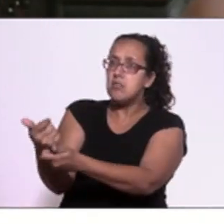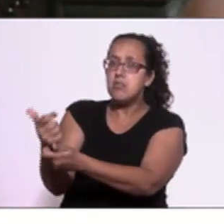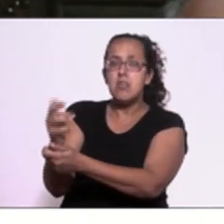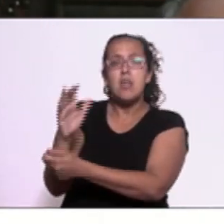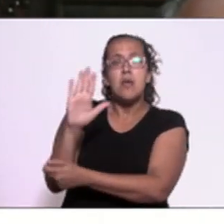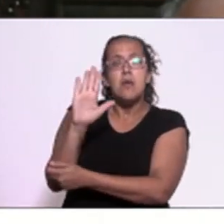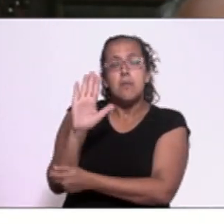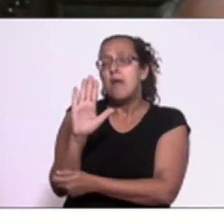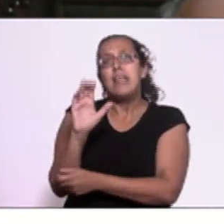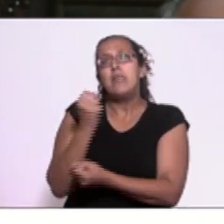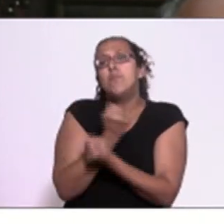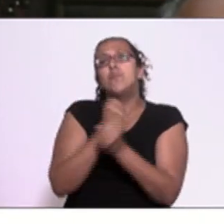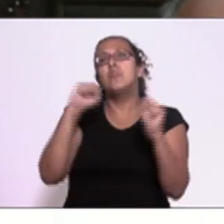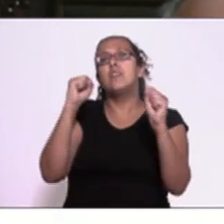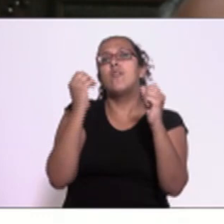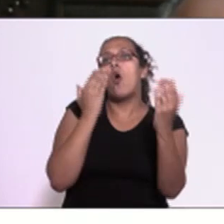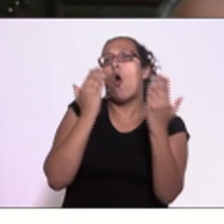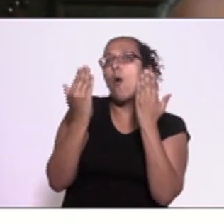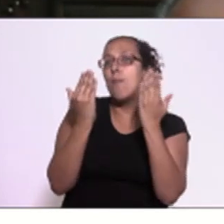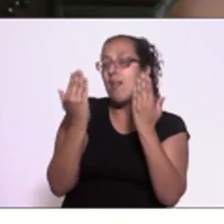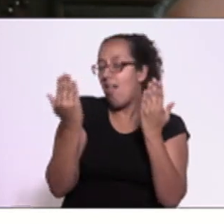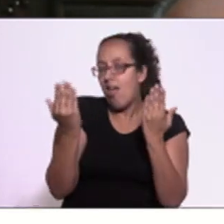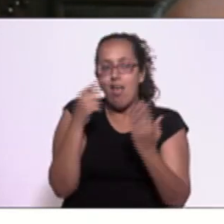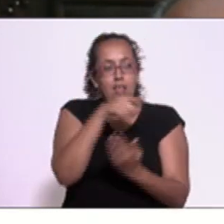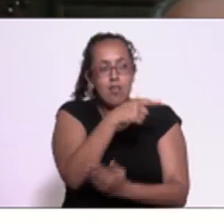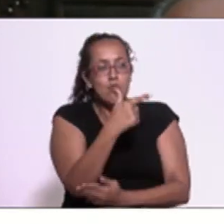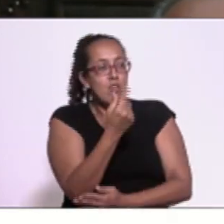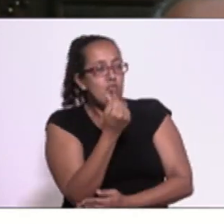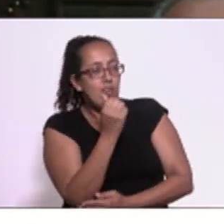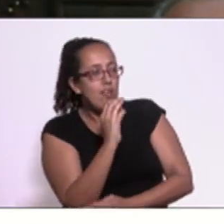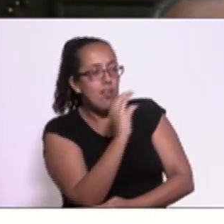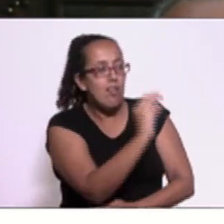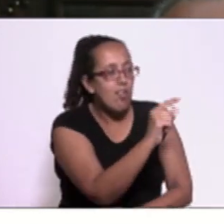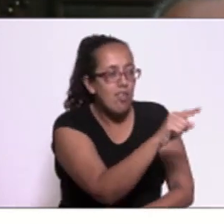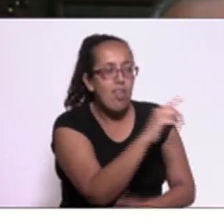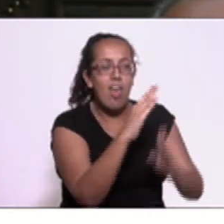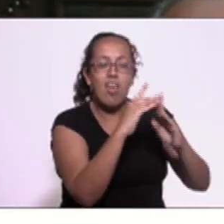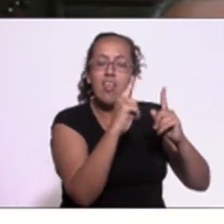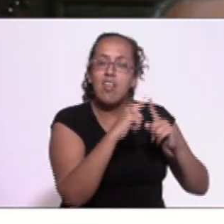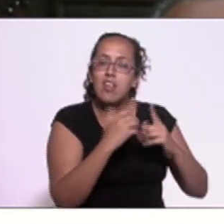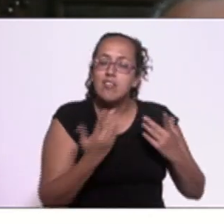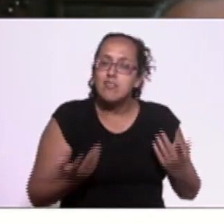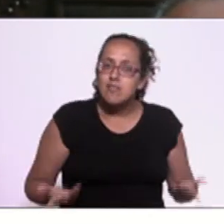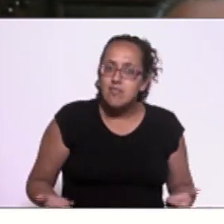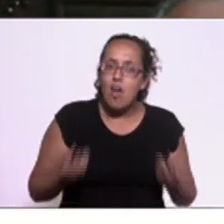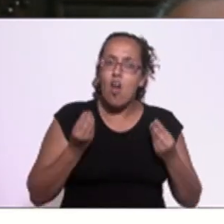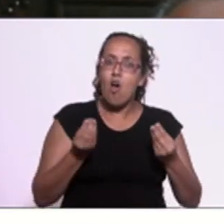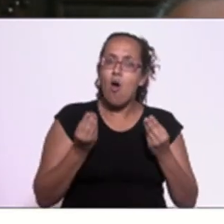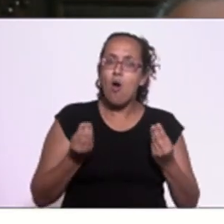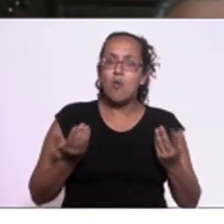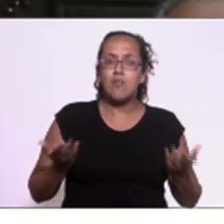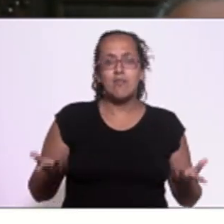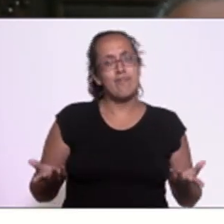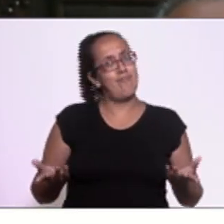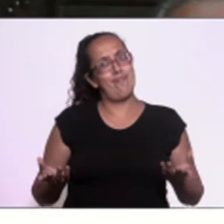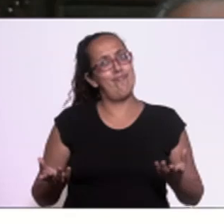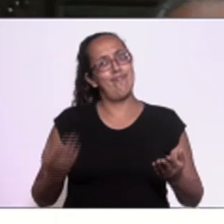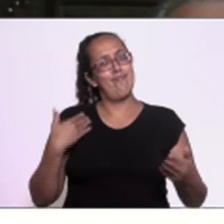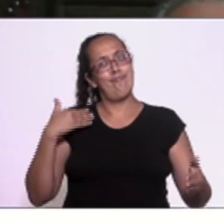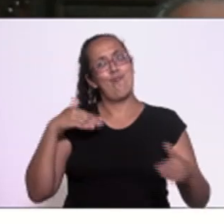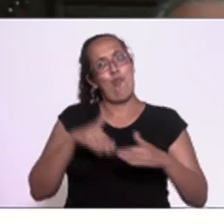os comparativamente modestos recursos para recuperar o templo, fica evidente que algo não está